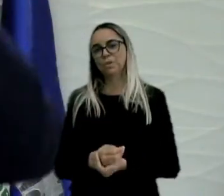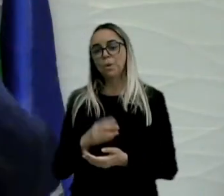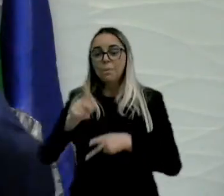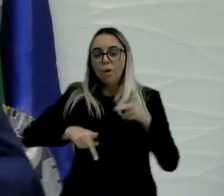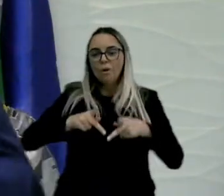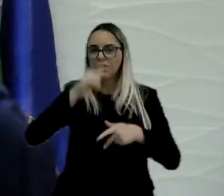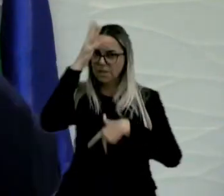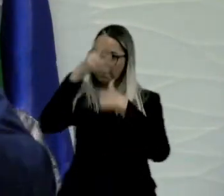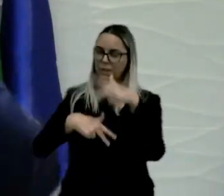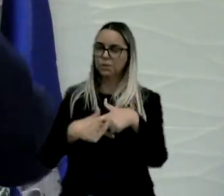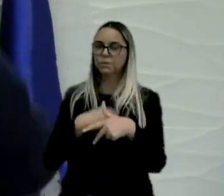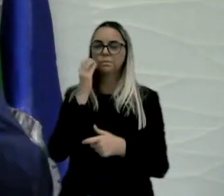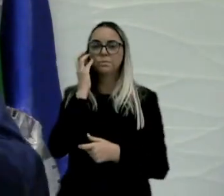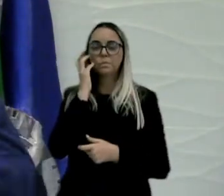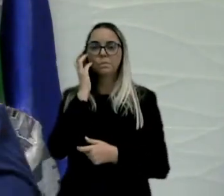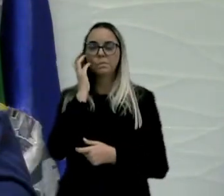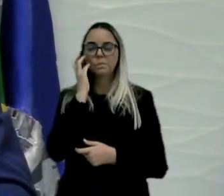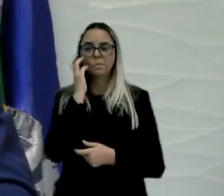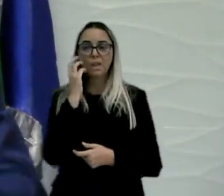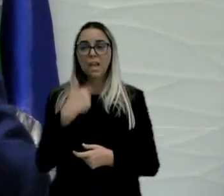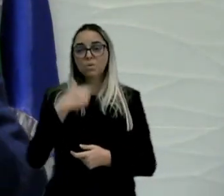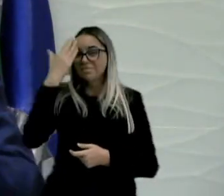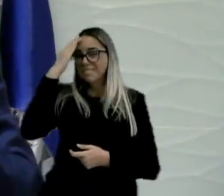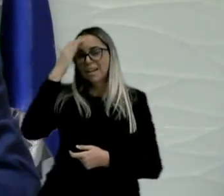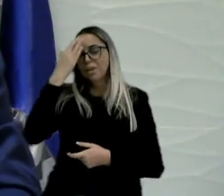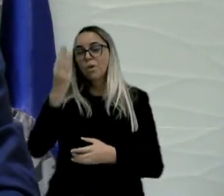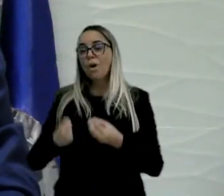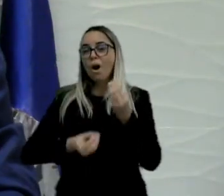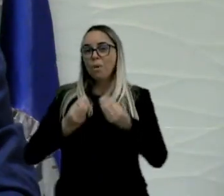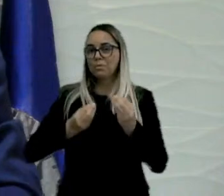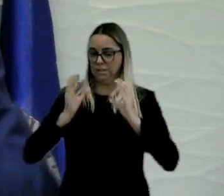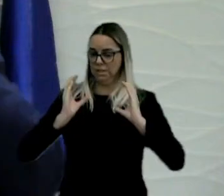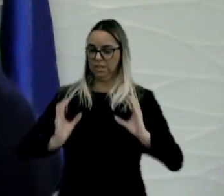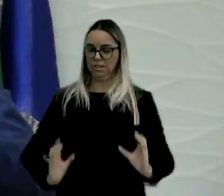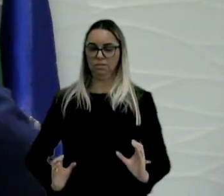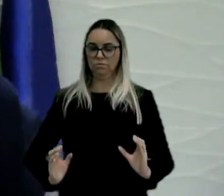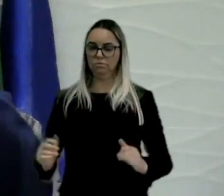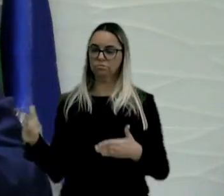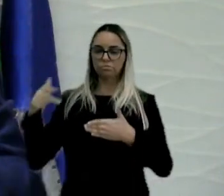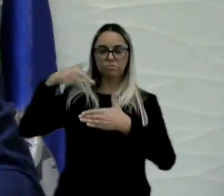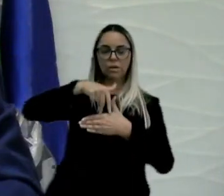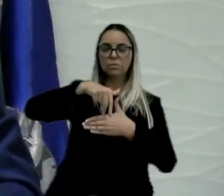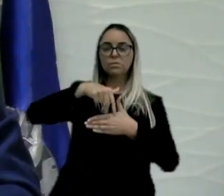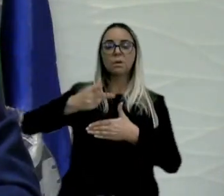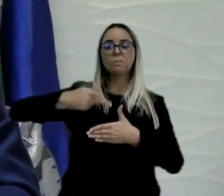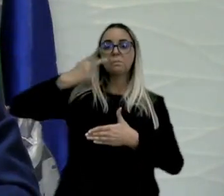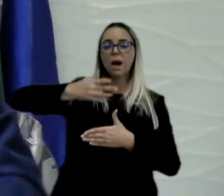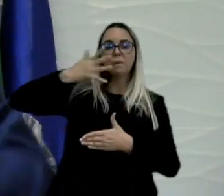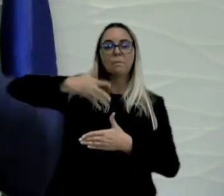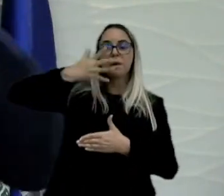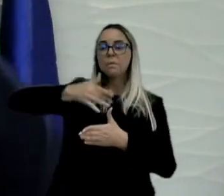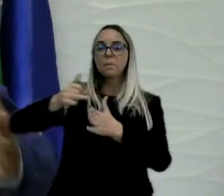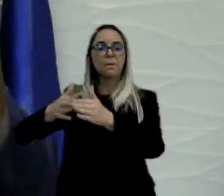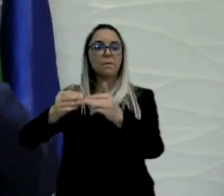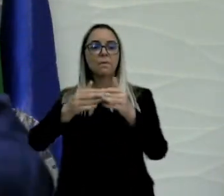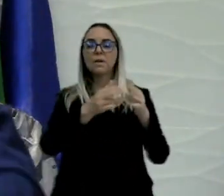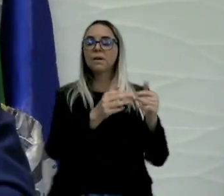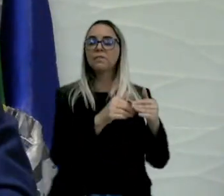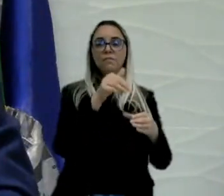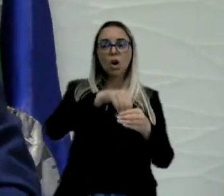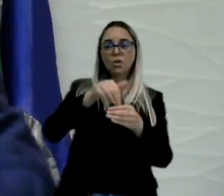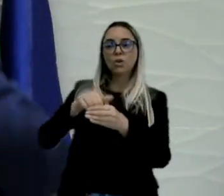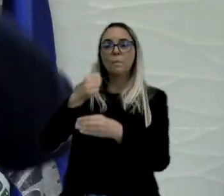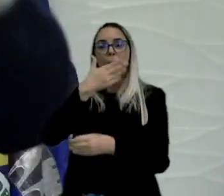não sei como é que essa cidadã vai subir nos palanques para vai pedir Voto para o pai dela o que é que ela vai